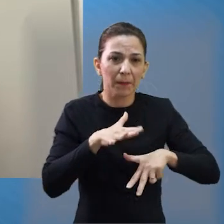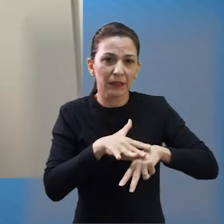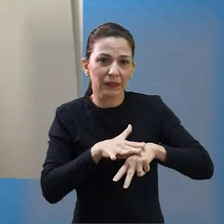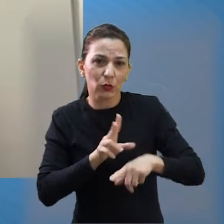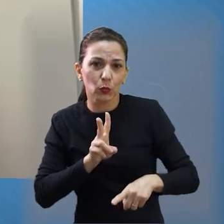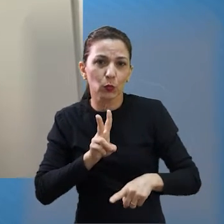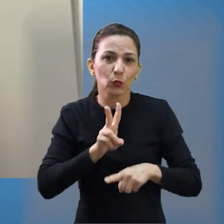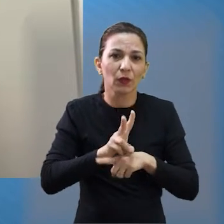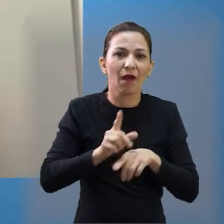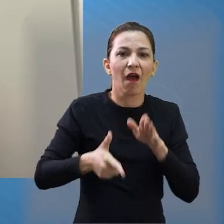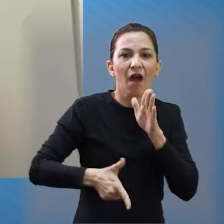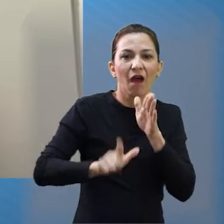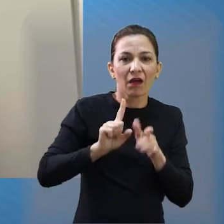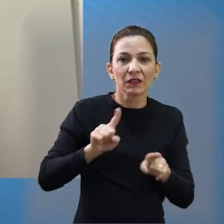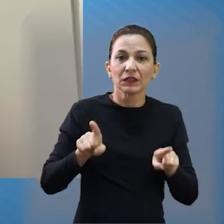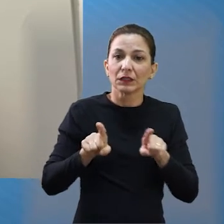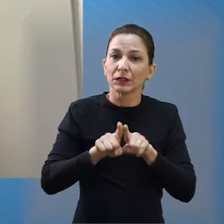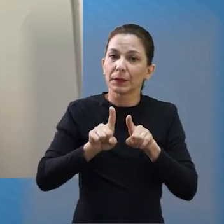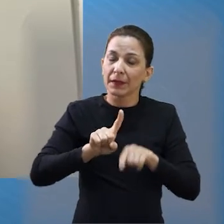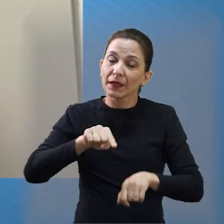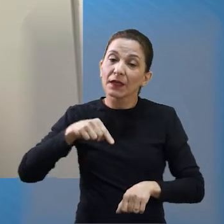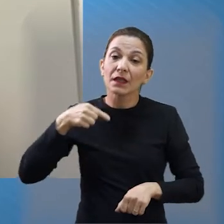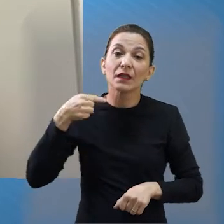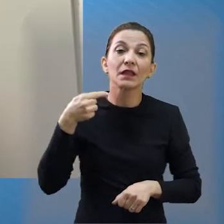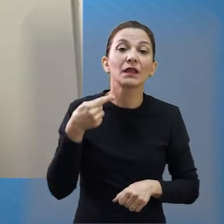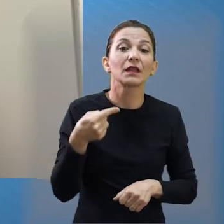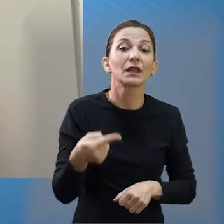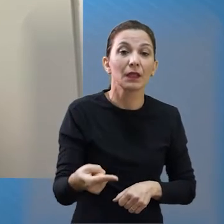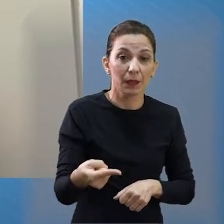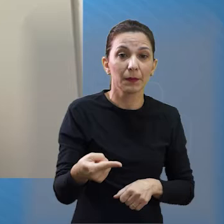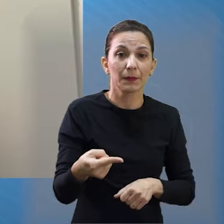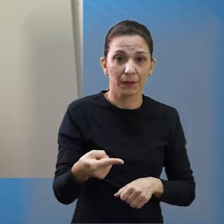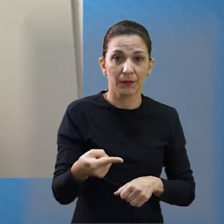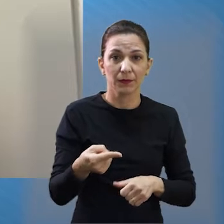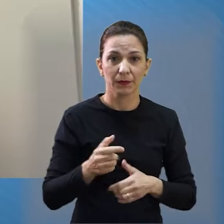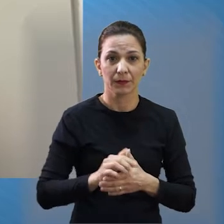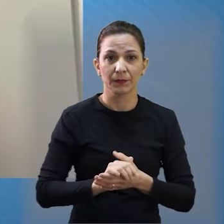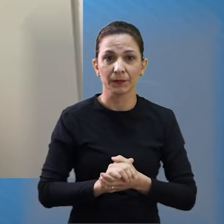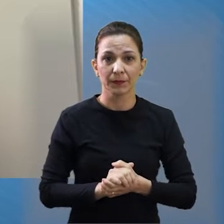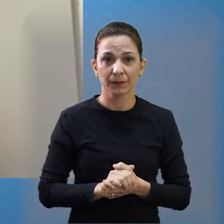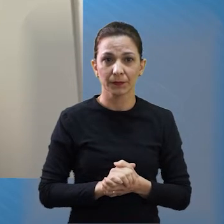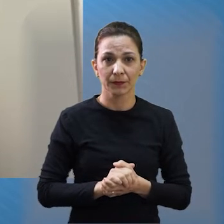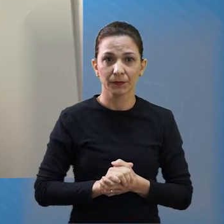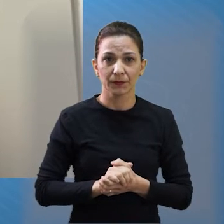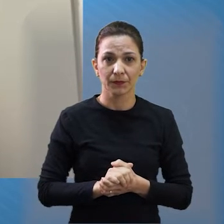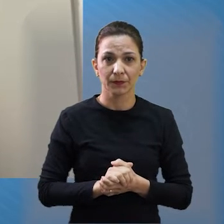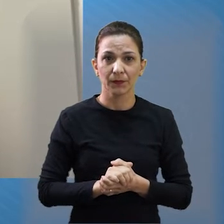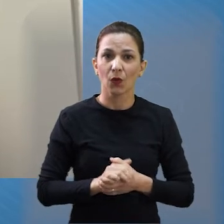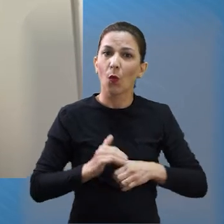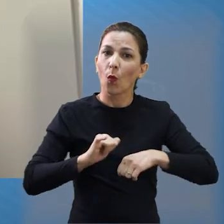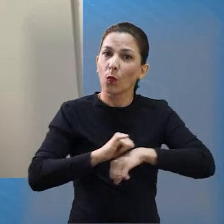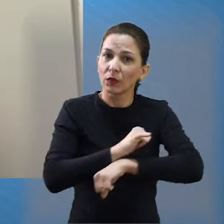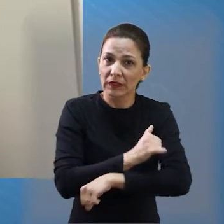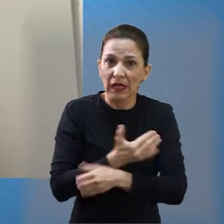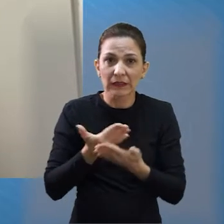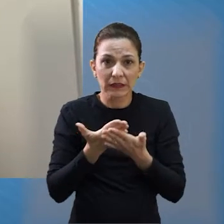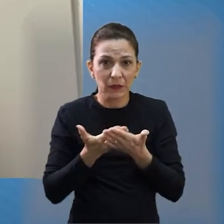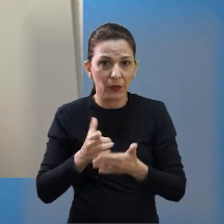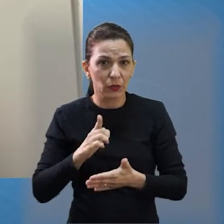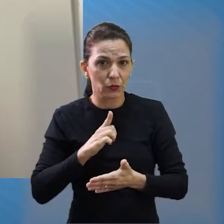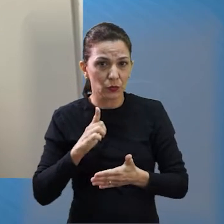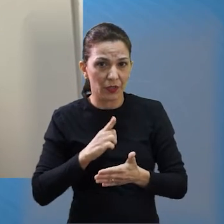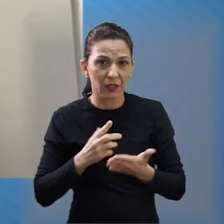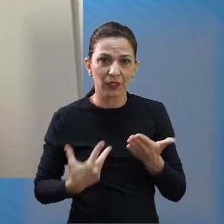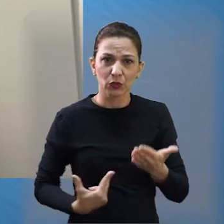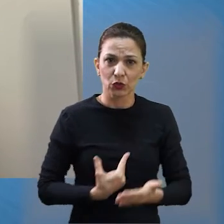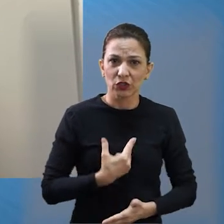precisa ter uma indicação precisa e um segmento pré- e pós-operatório por uma equipe multiprofissional.